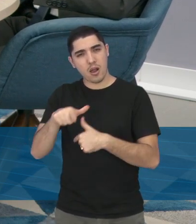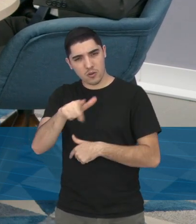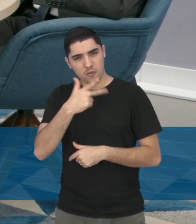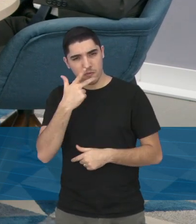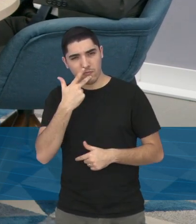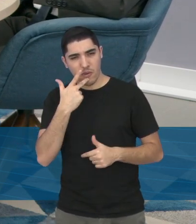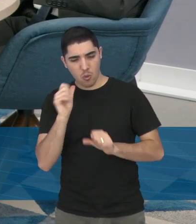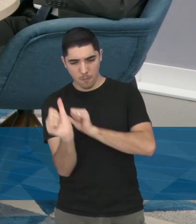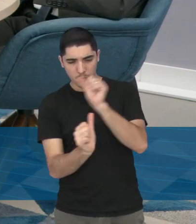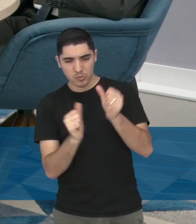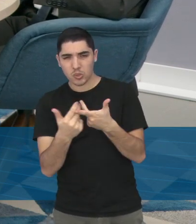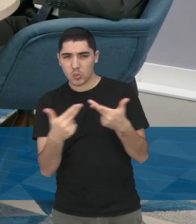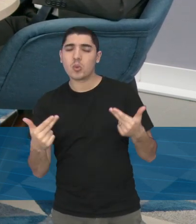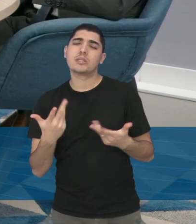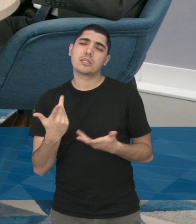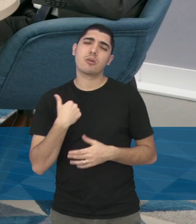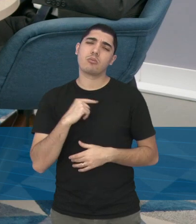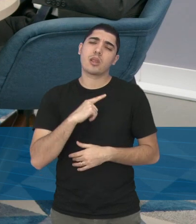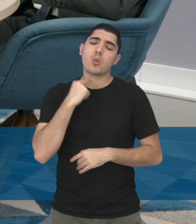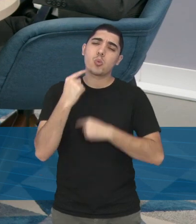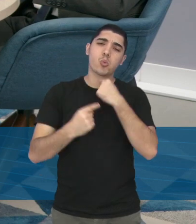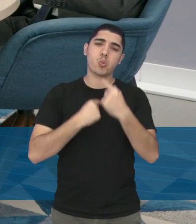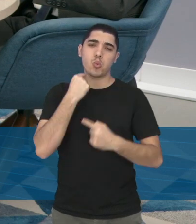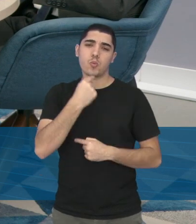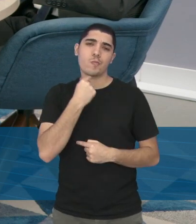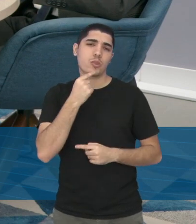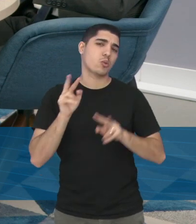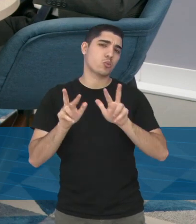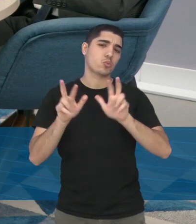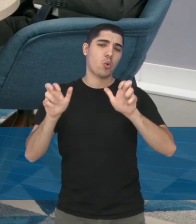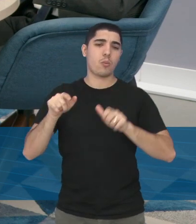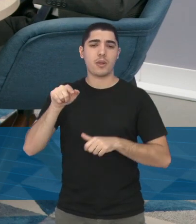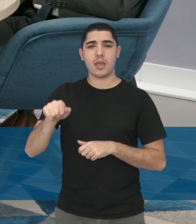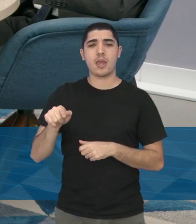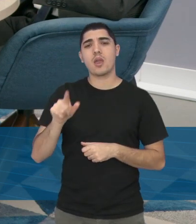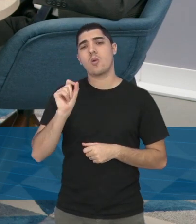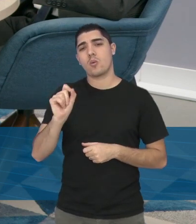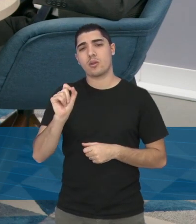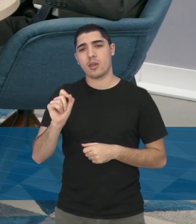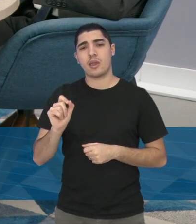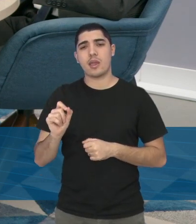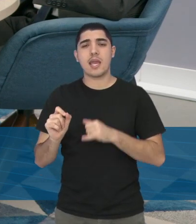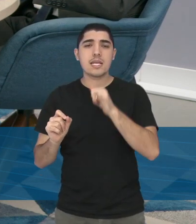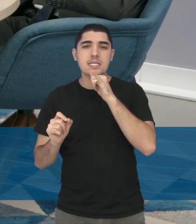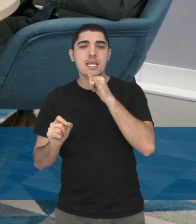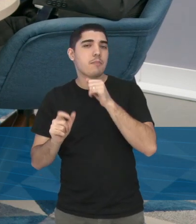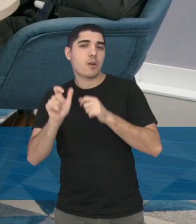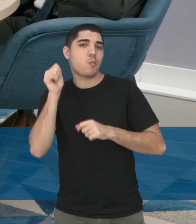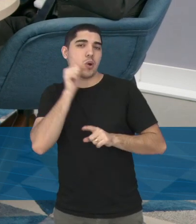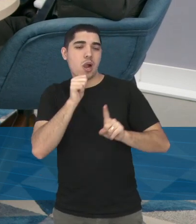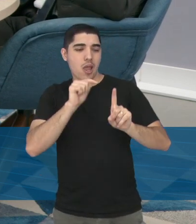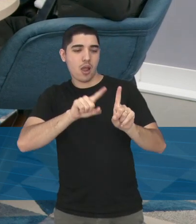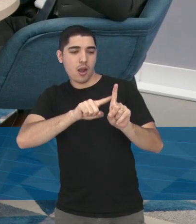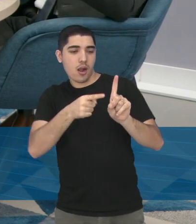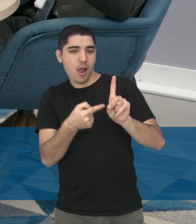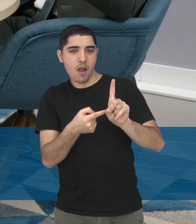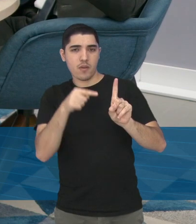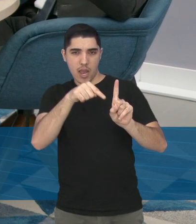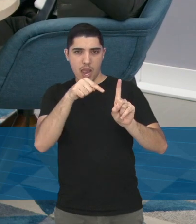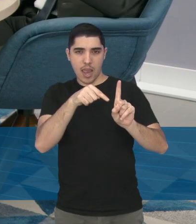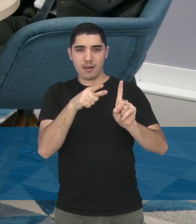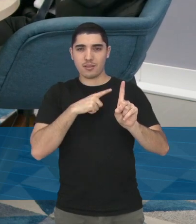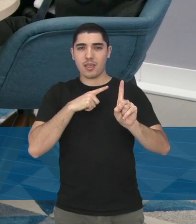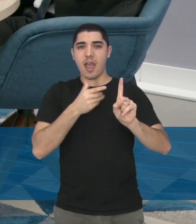até recebeu umas dúvidas em relação a grávida, né? Essa licença maternidade. Tá. Teve